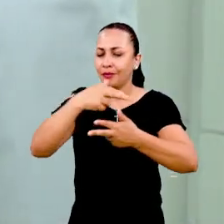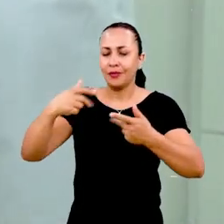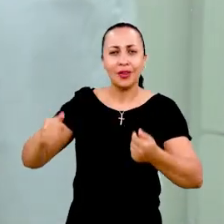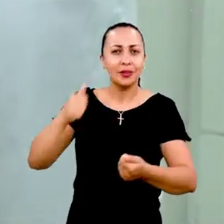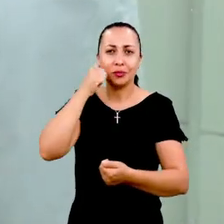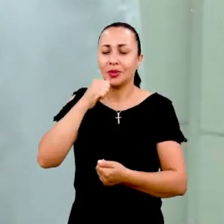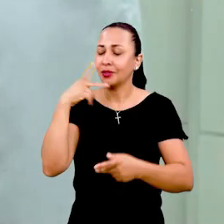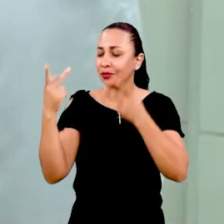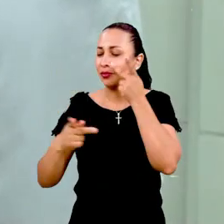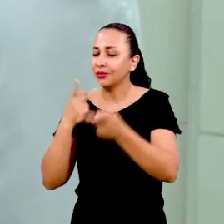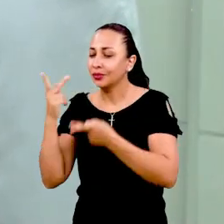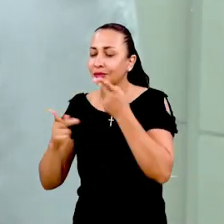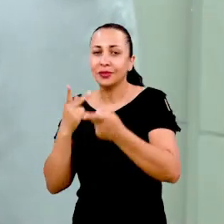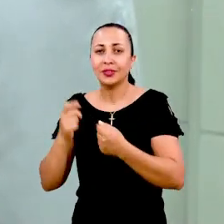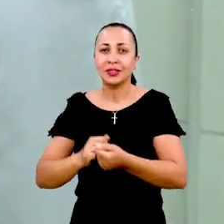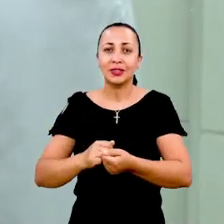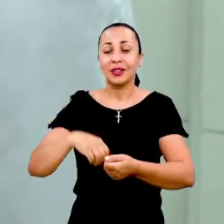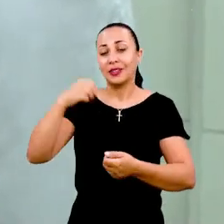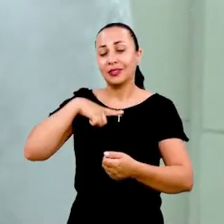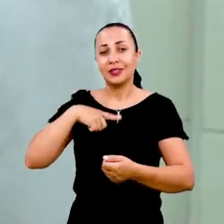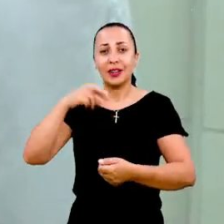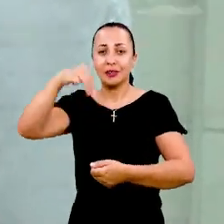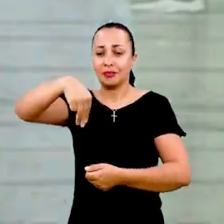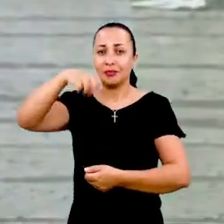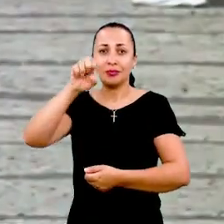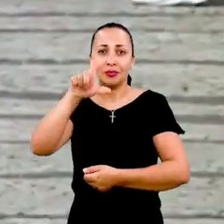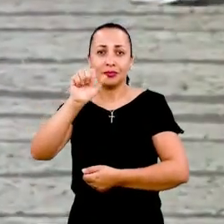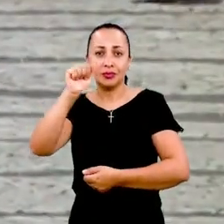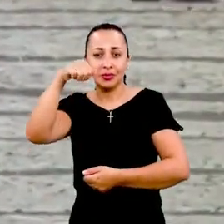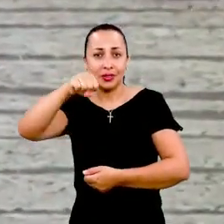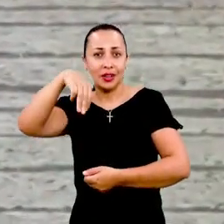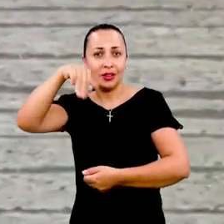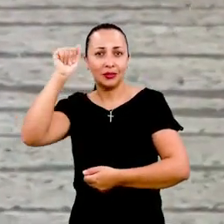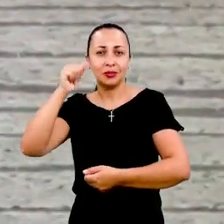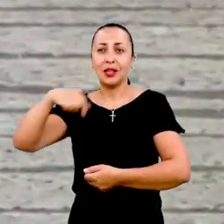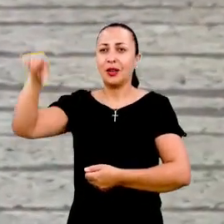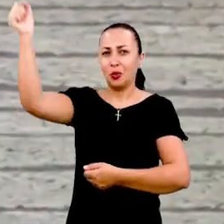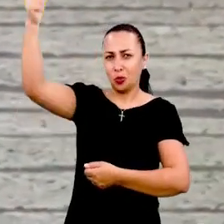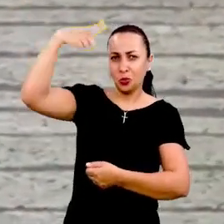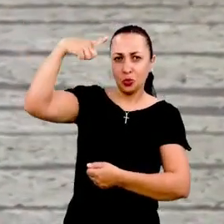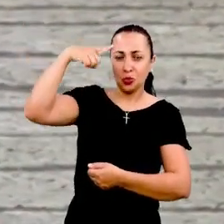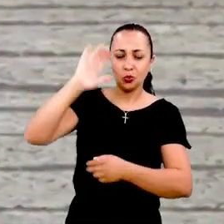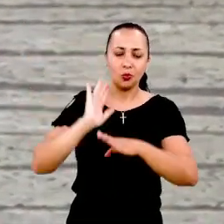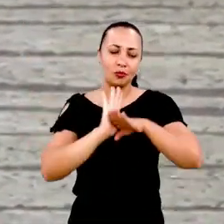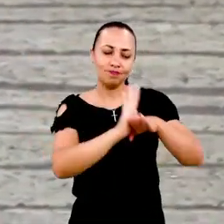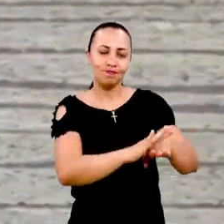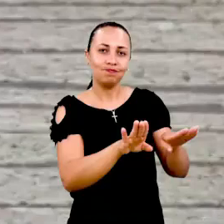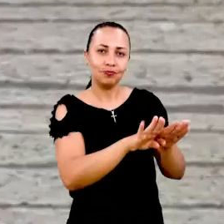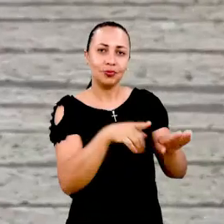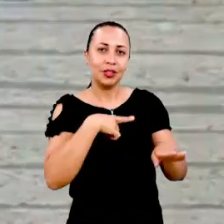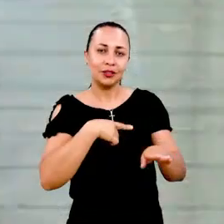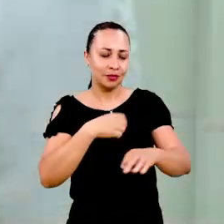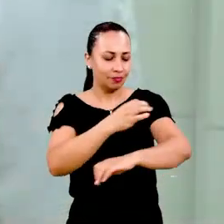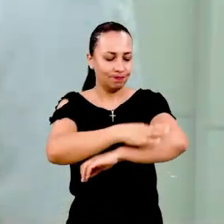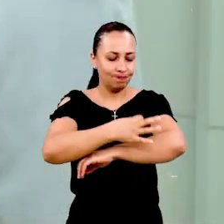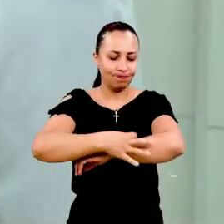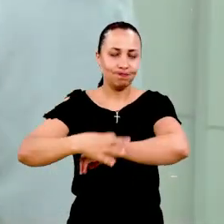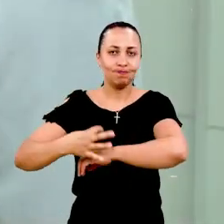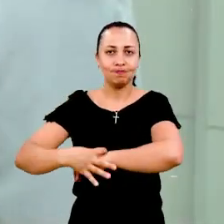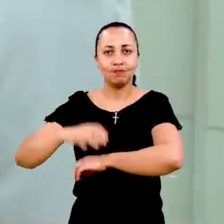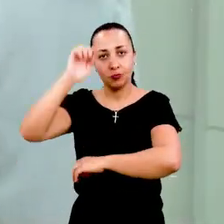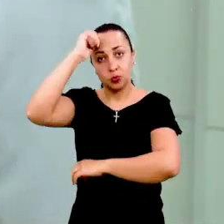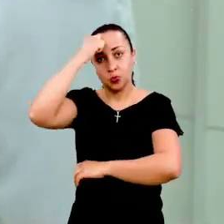mulheres. Vários fatores podem desencadear o melasma e o sol, a radiação solar é um desses fatores, mas